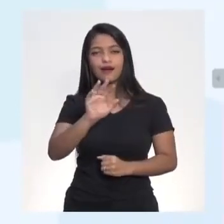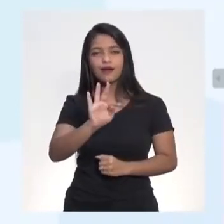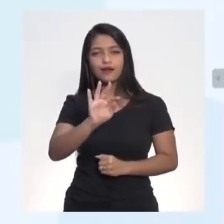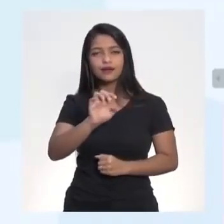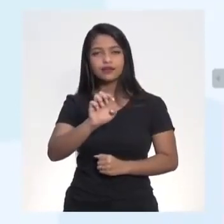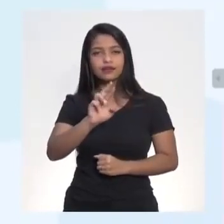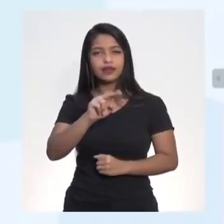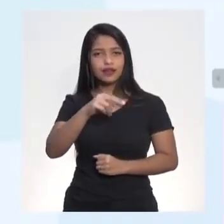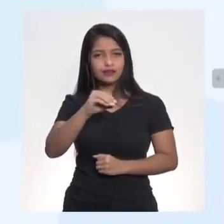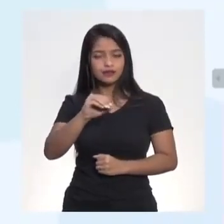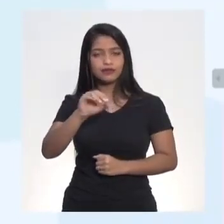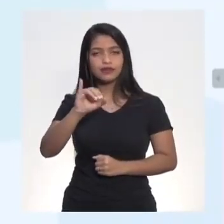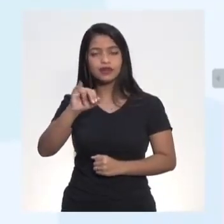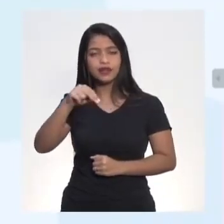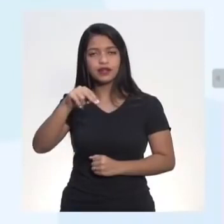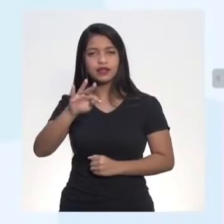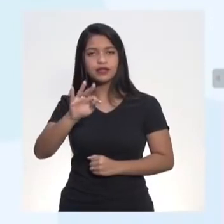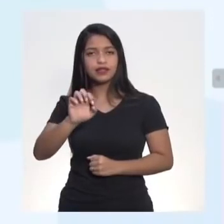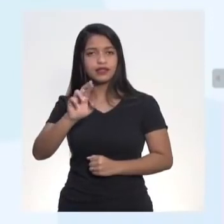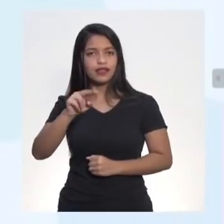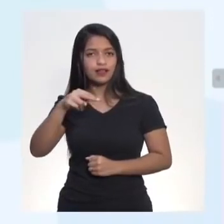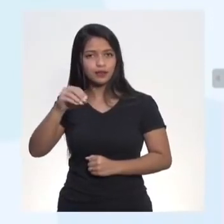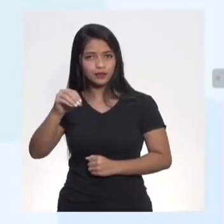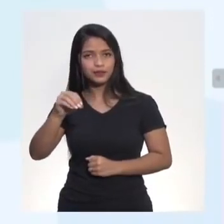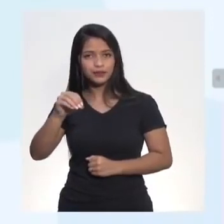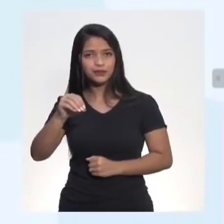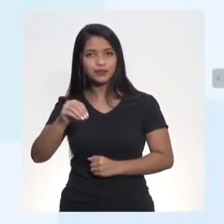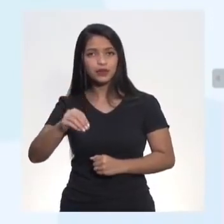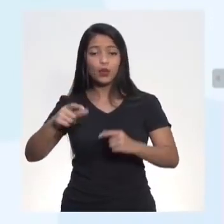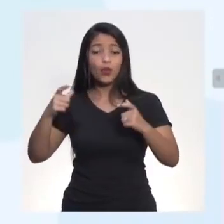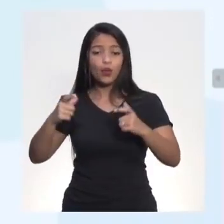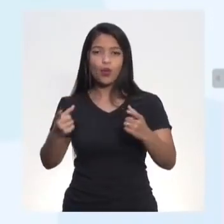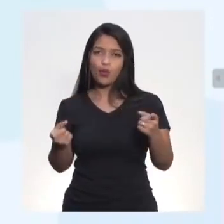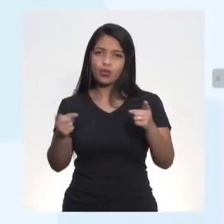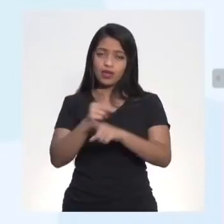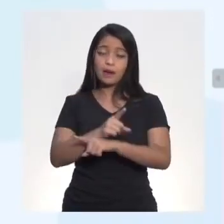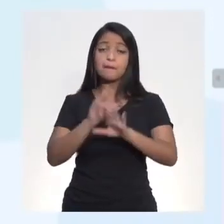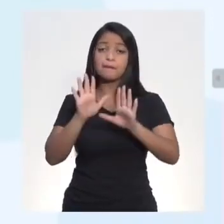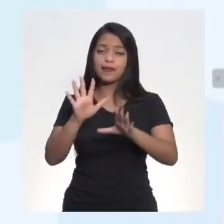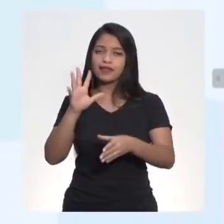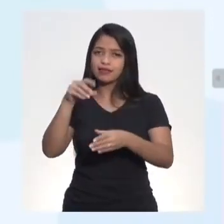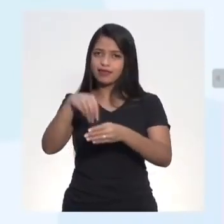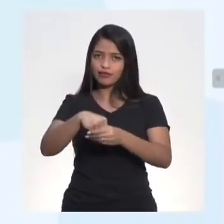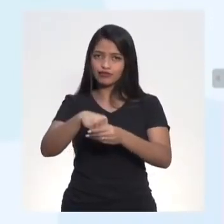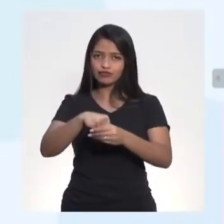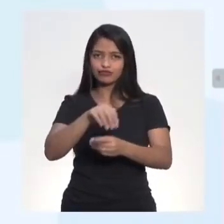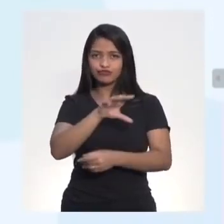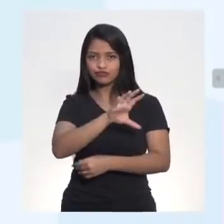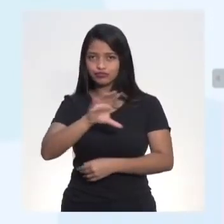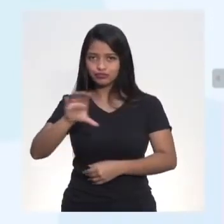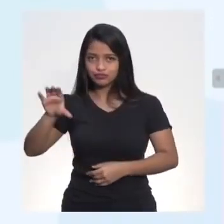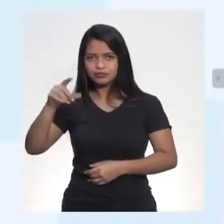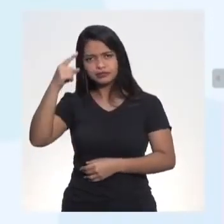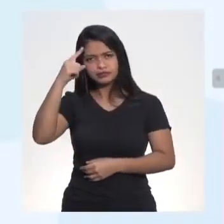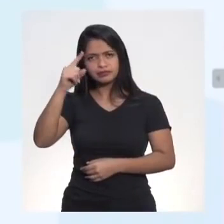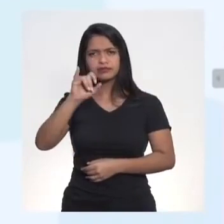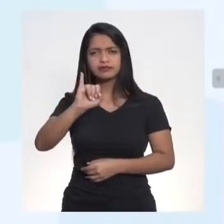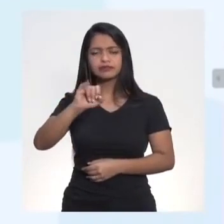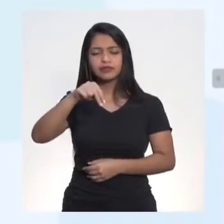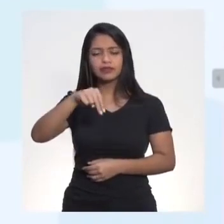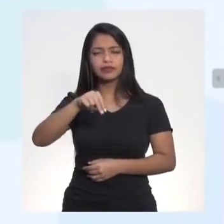essa alternância, mas eles são da parte interna. Lembrando que o que é essa parte interna? É o